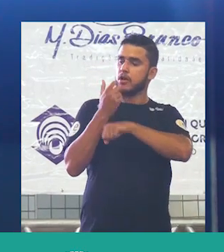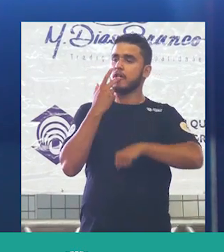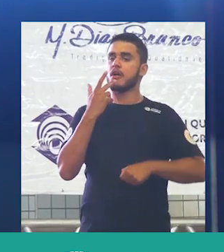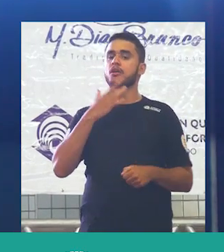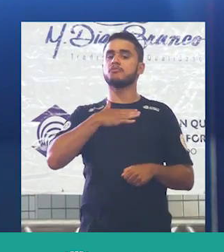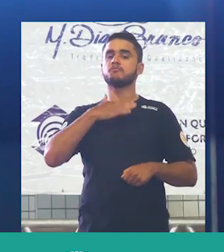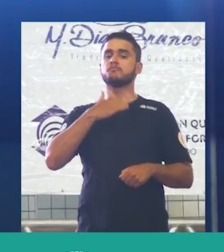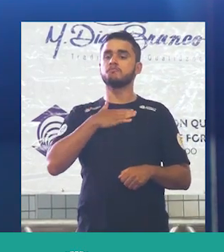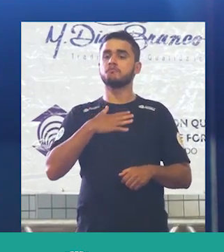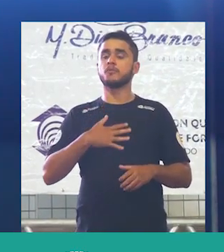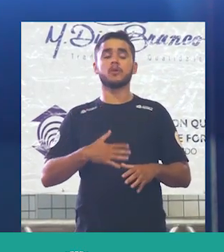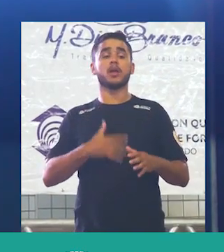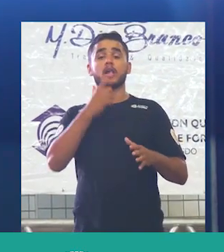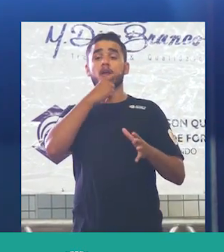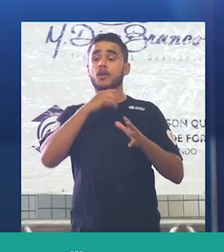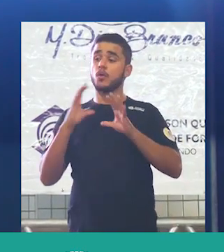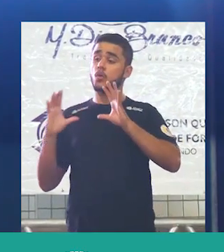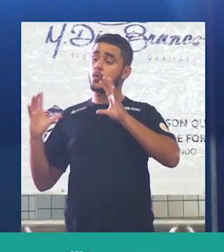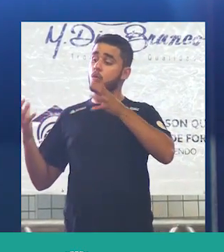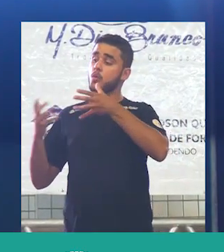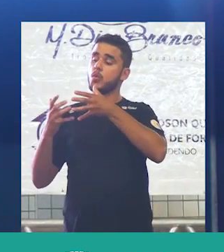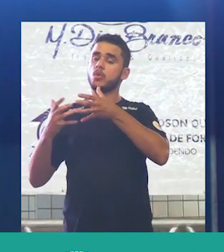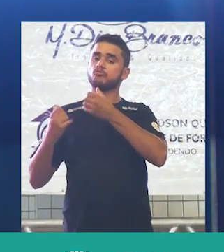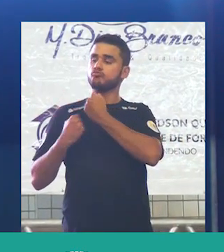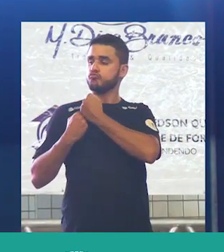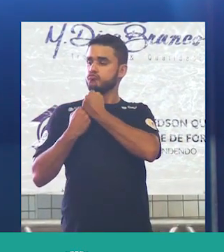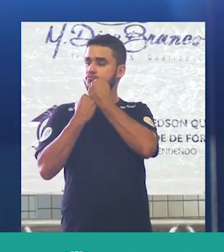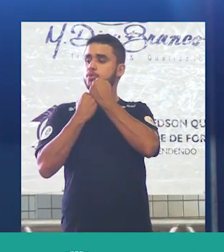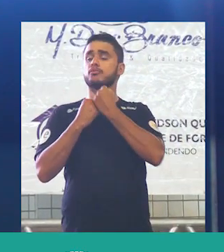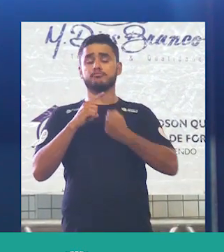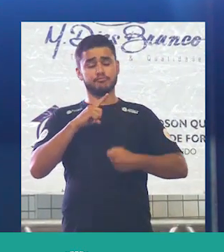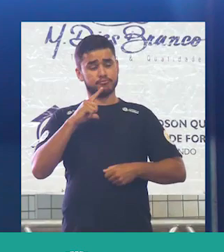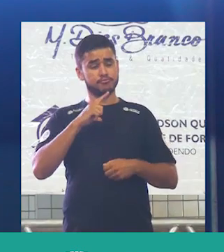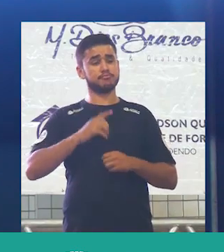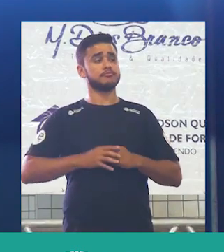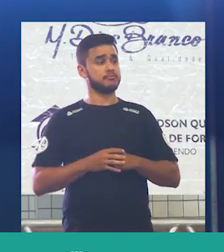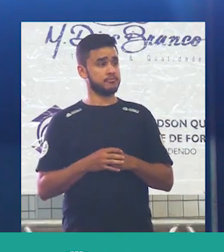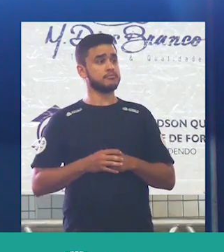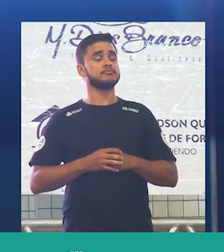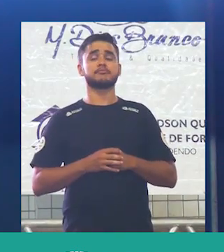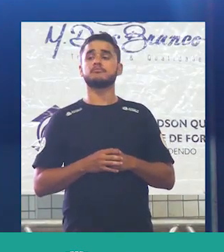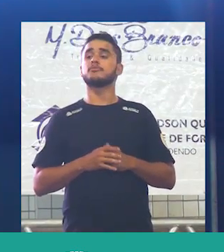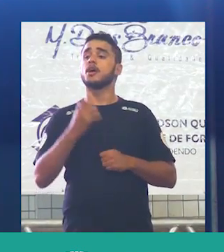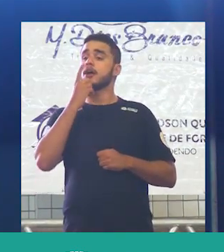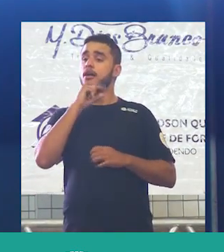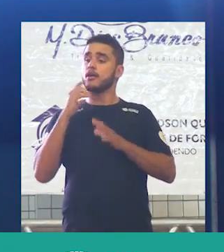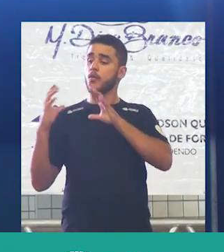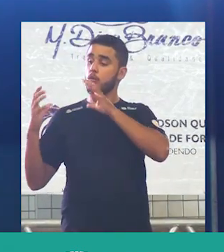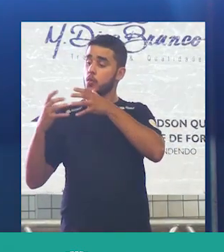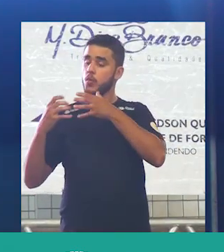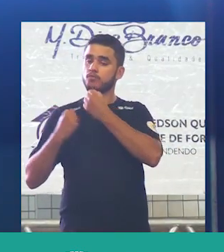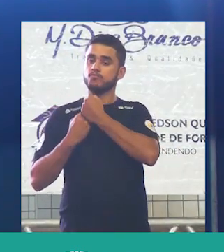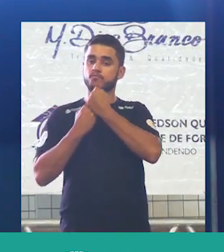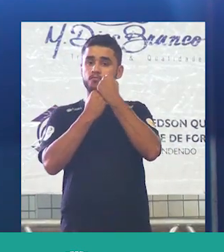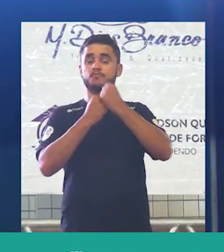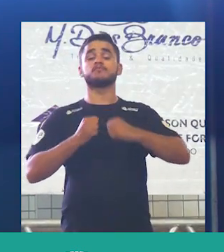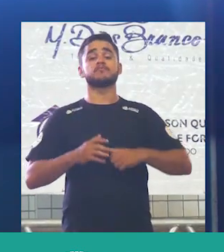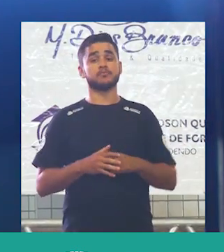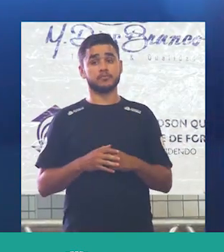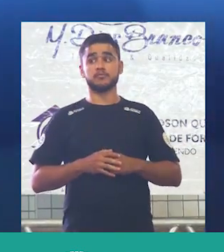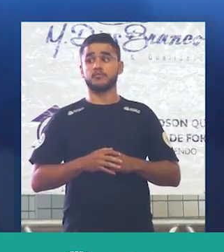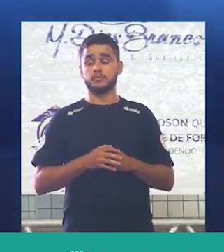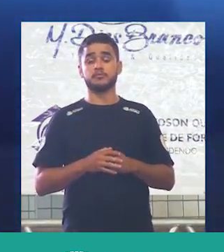uma sólida base de sustentação. Era a base de Getúlio Vargas